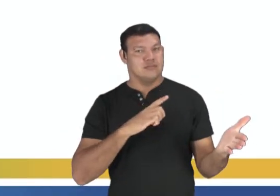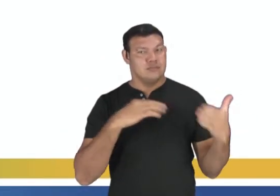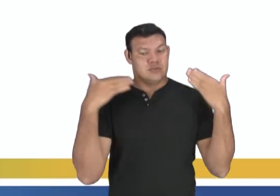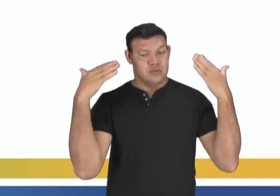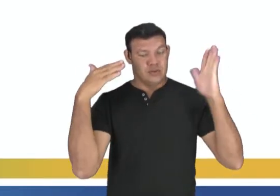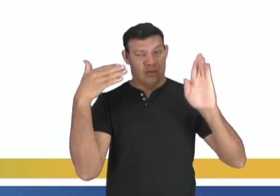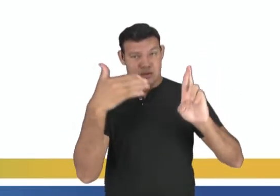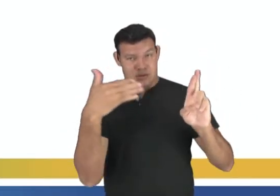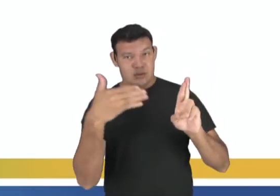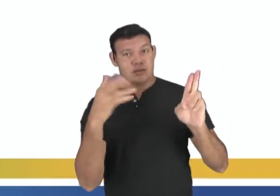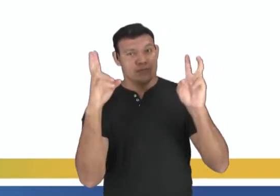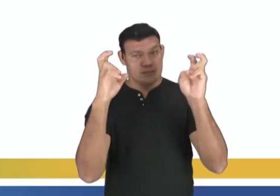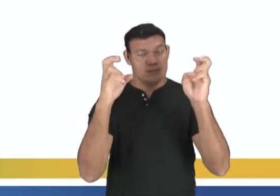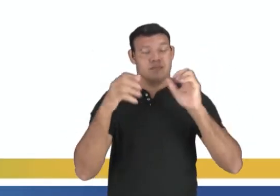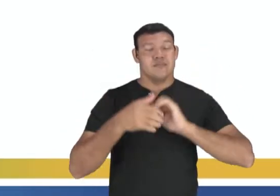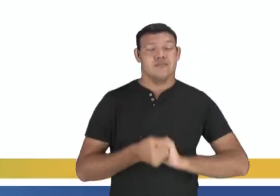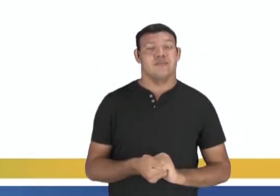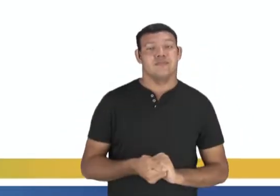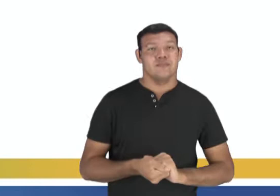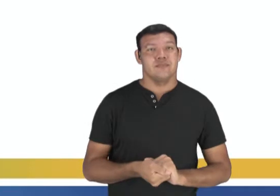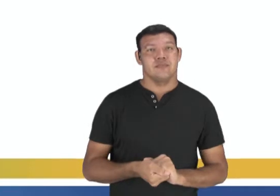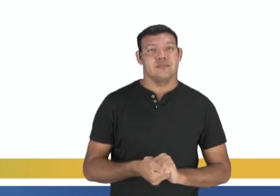desses temas.